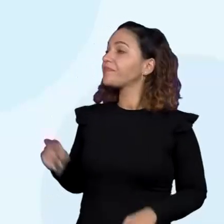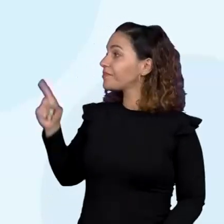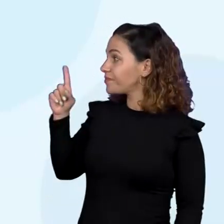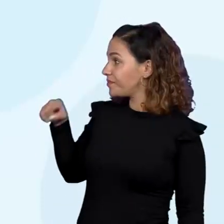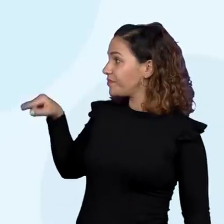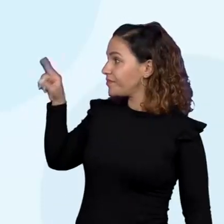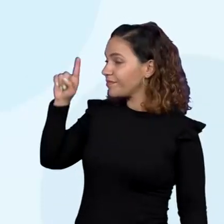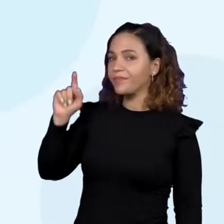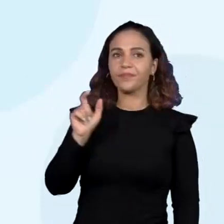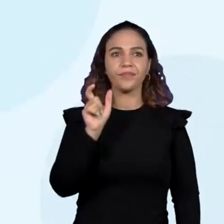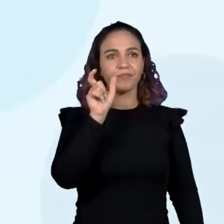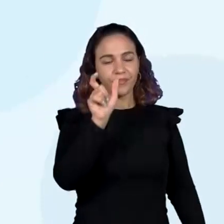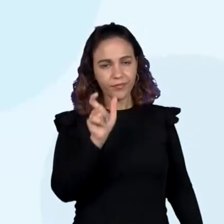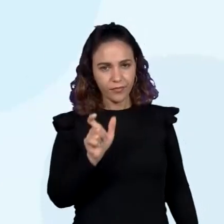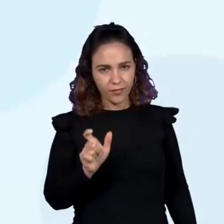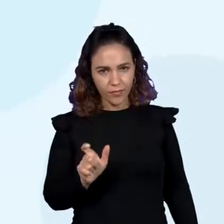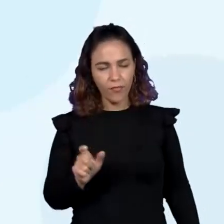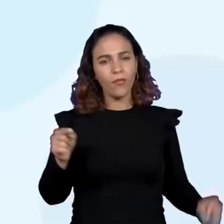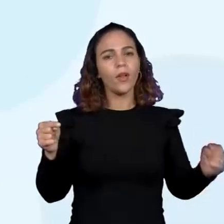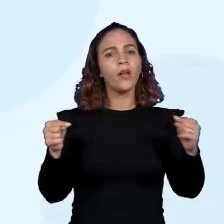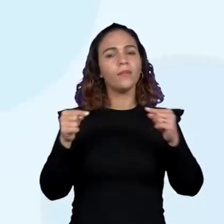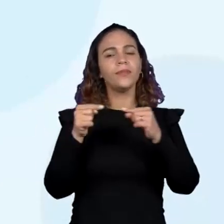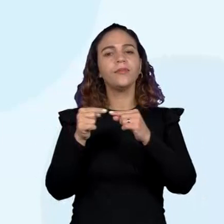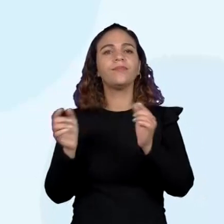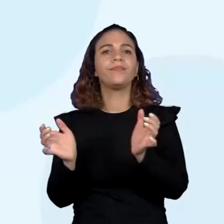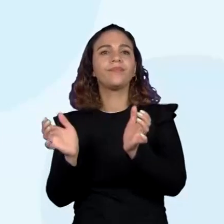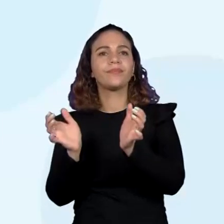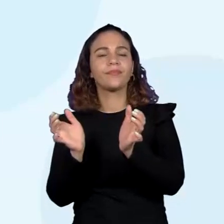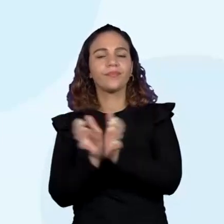Todas as palavras pertencem à classe dos